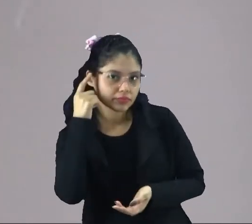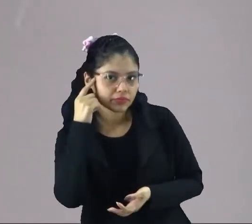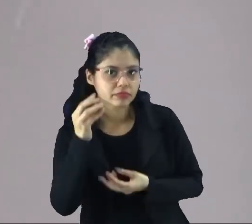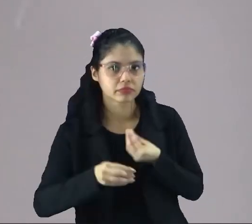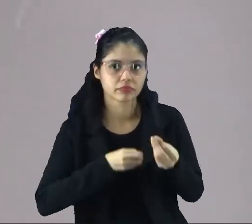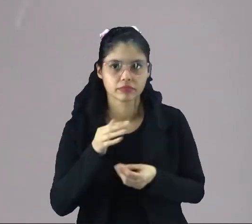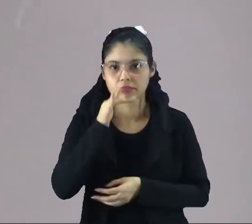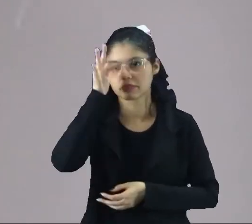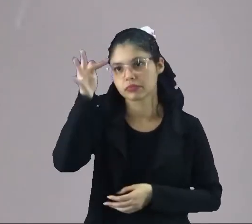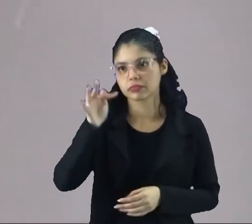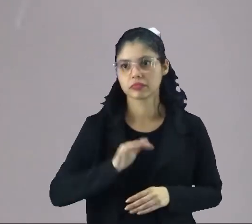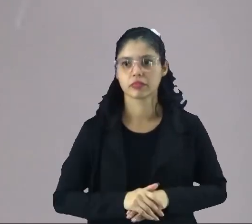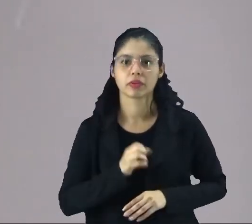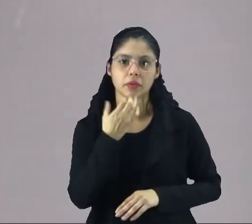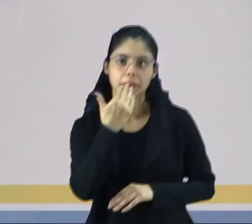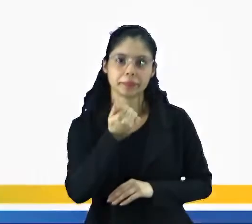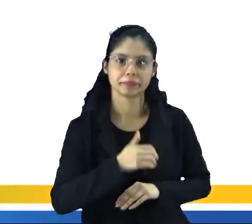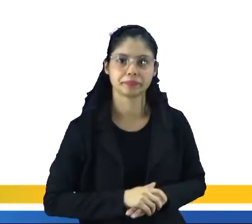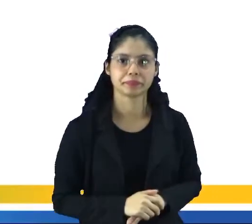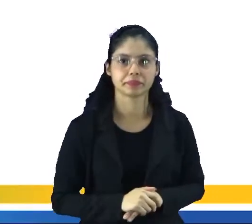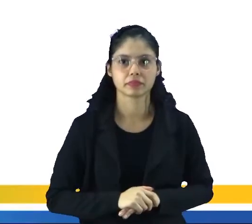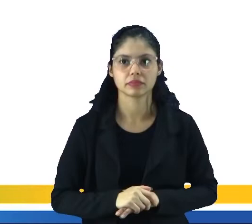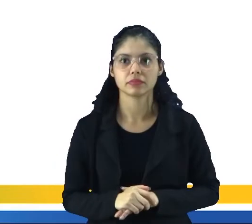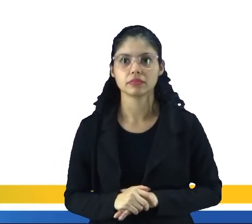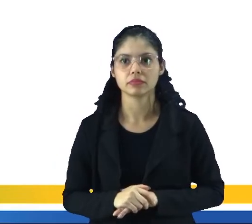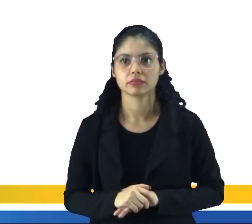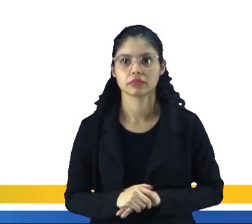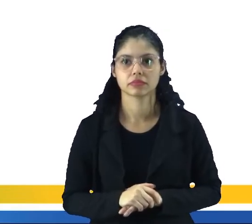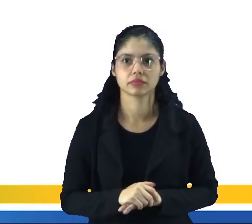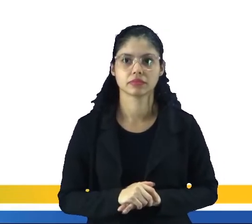pensar no futuro, tá bom?